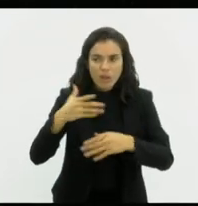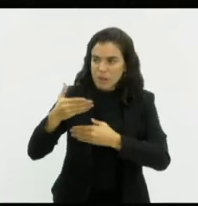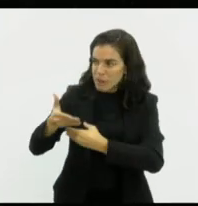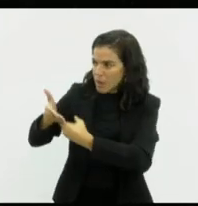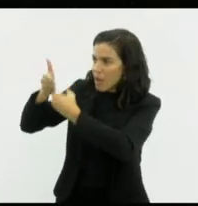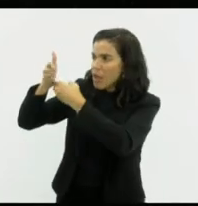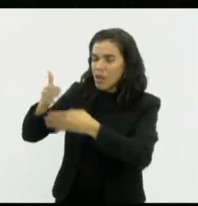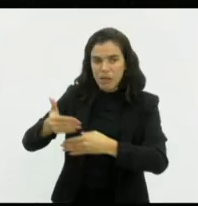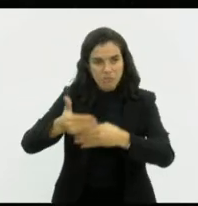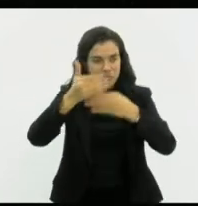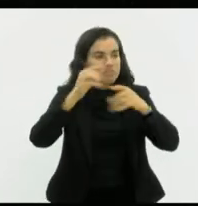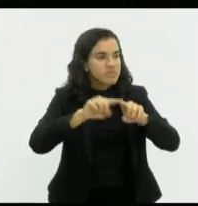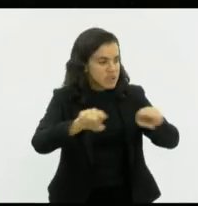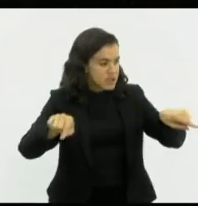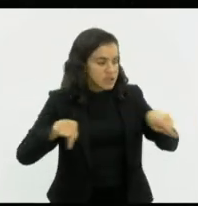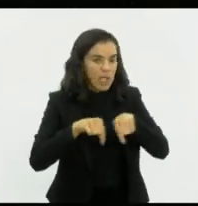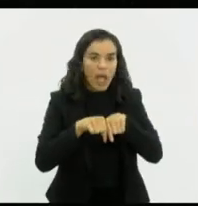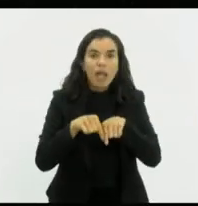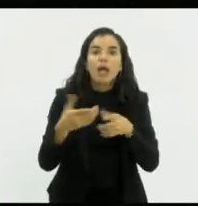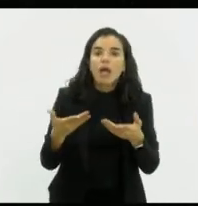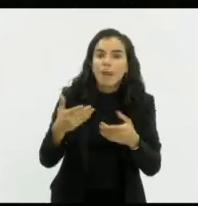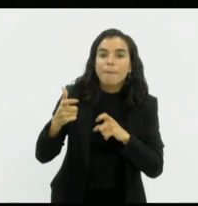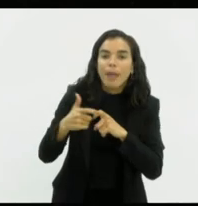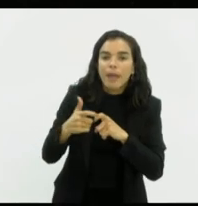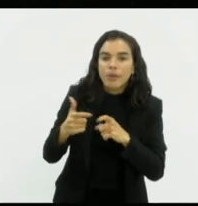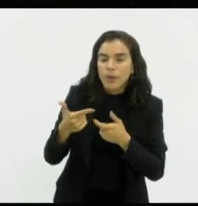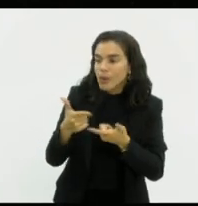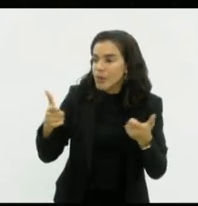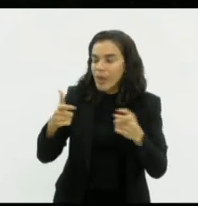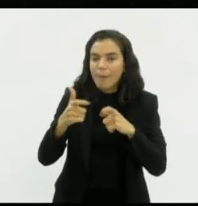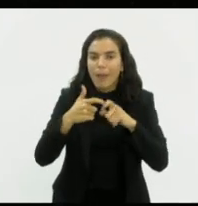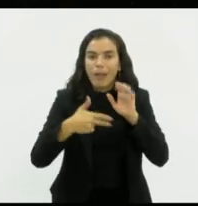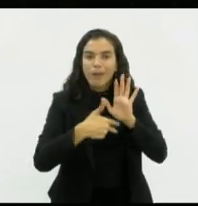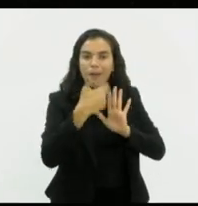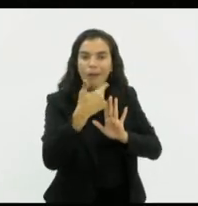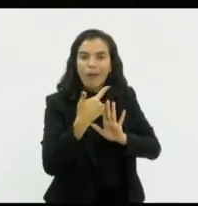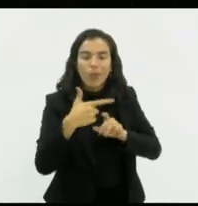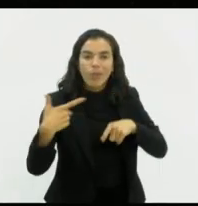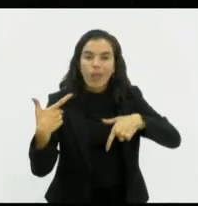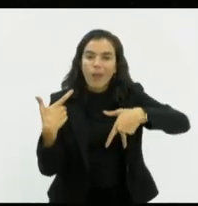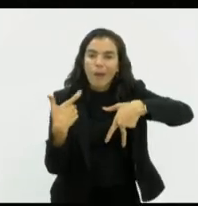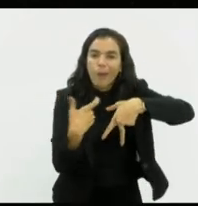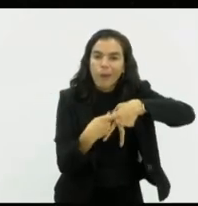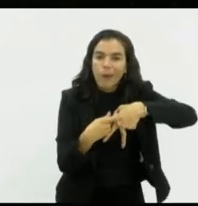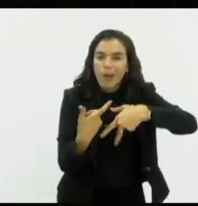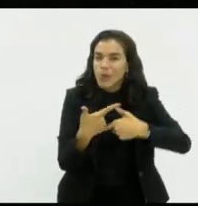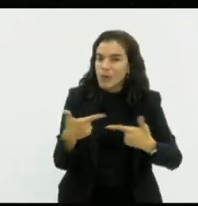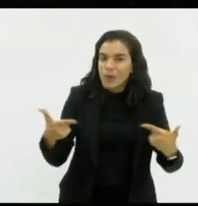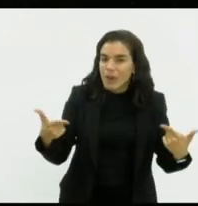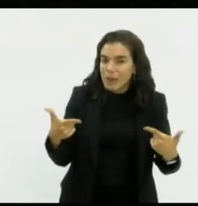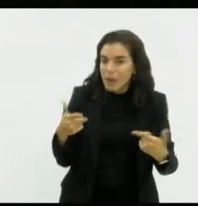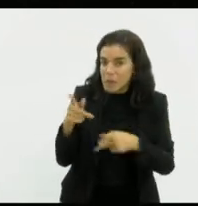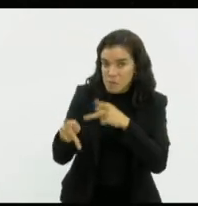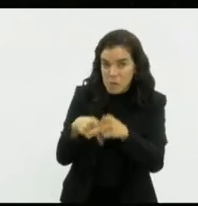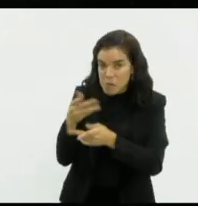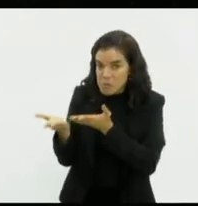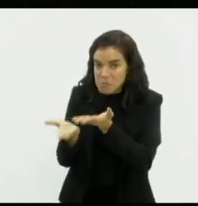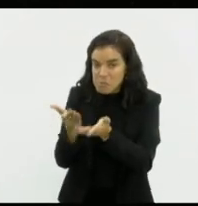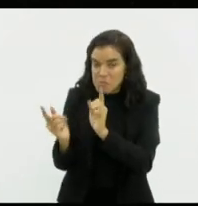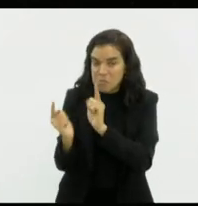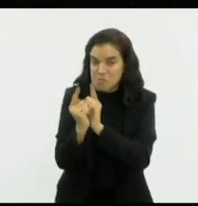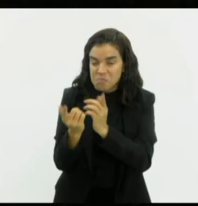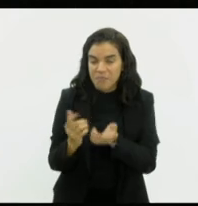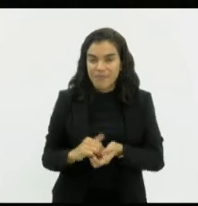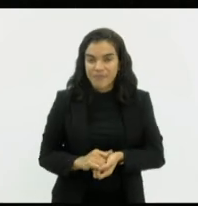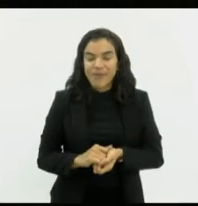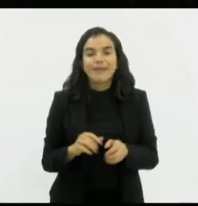os prédios, tem as salas, mas não tem os médicos, não tem os cirurgiões, não tem os anestesistas e a população não consegue ser atendida. E, para